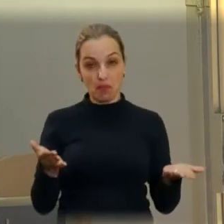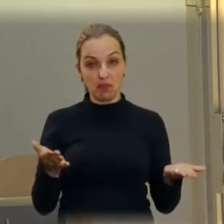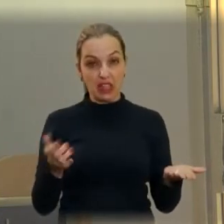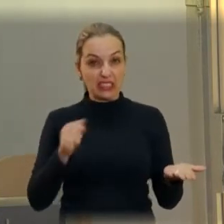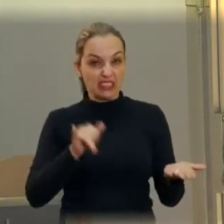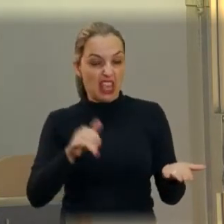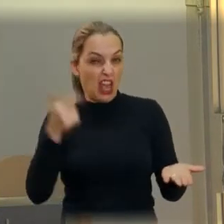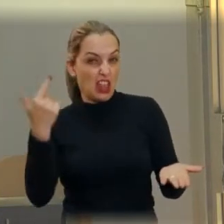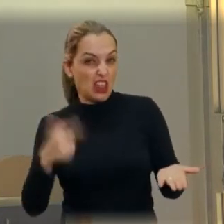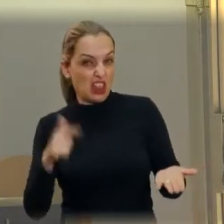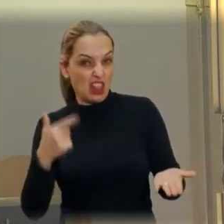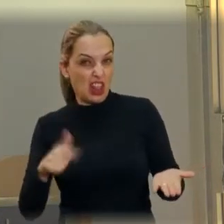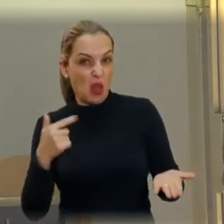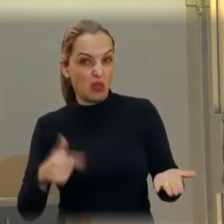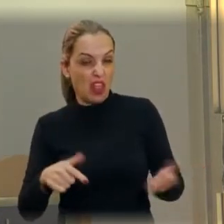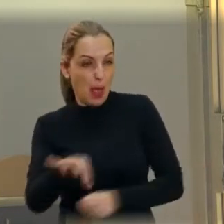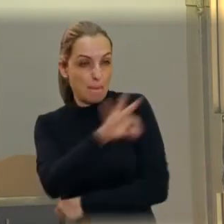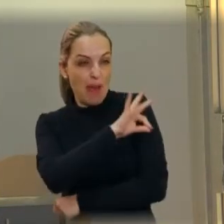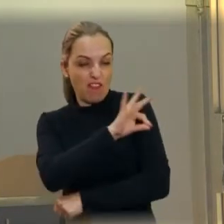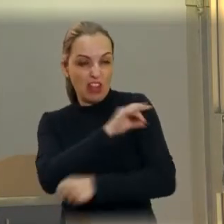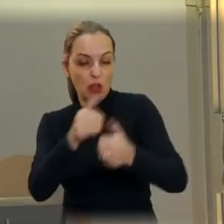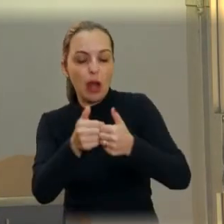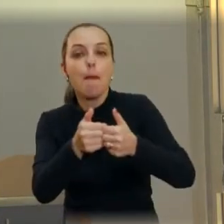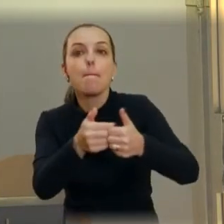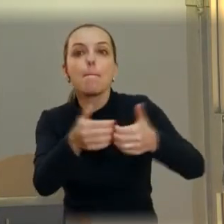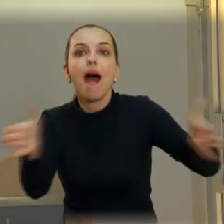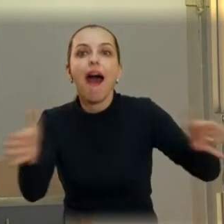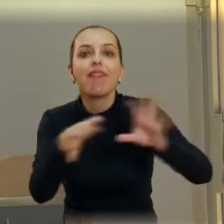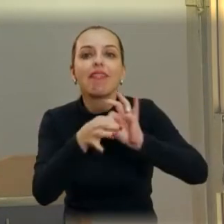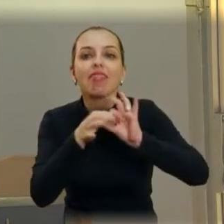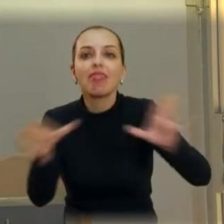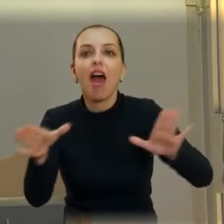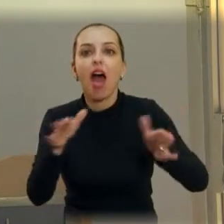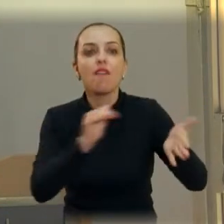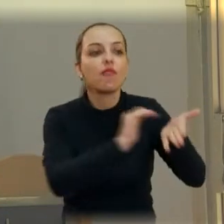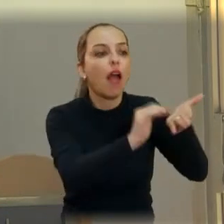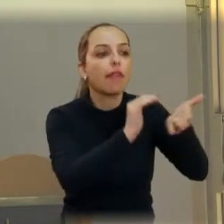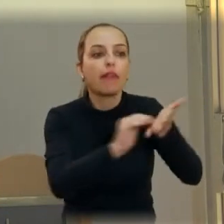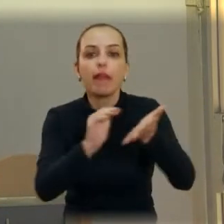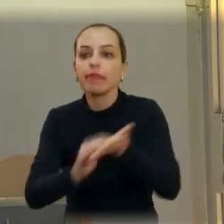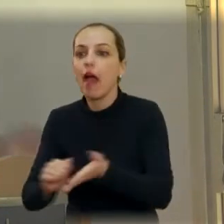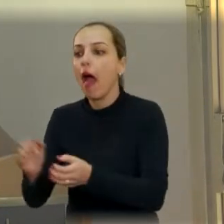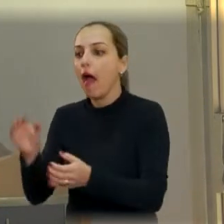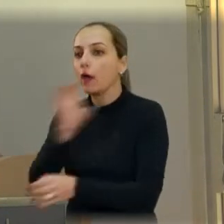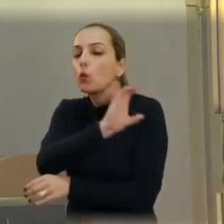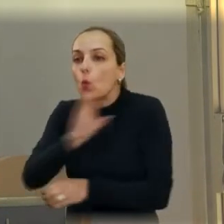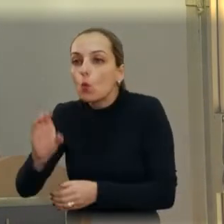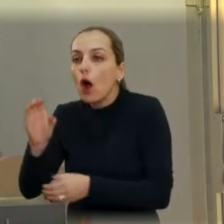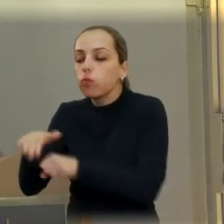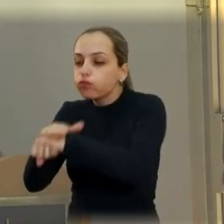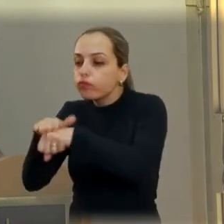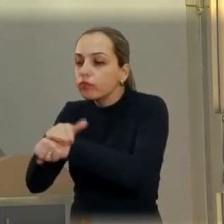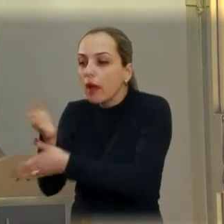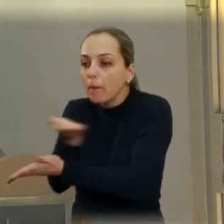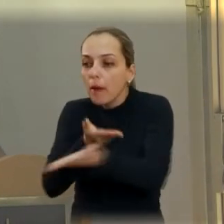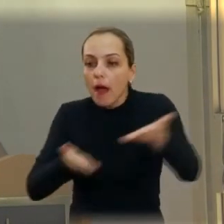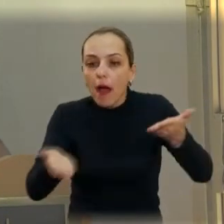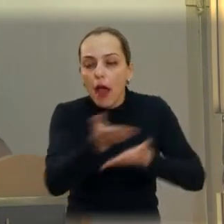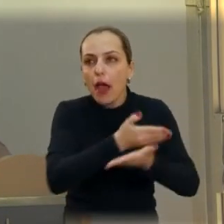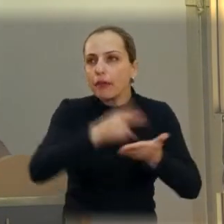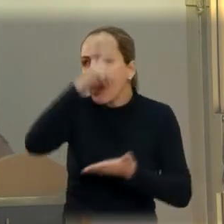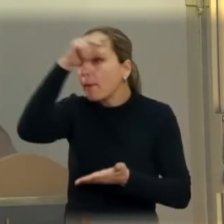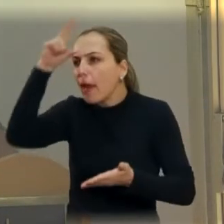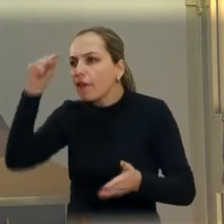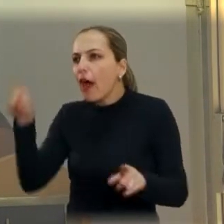tivesse as portas da prefeitura abertas para conversar com o coordenador, secretário e com o próprio prefeito, se